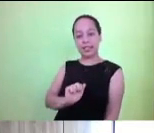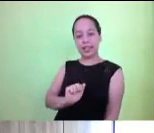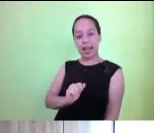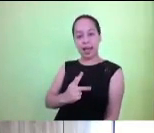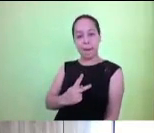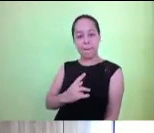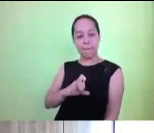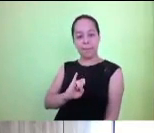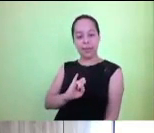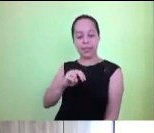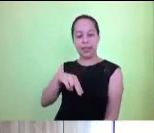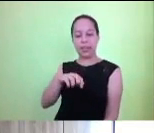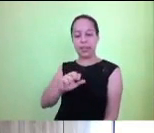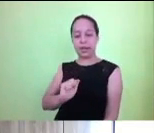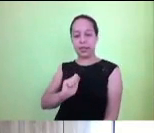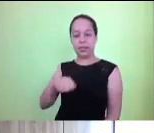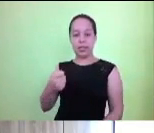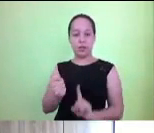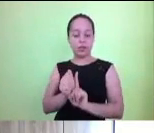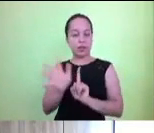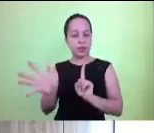concorrência.